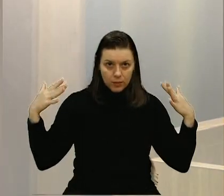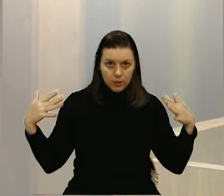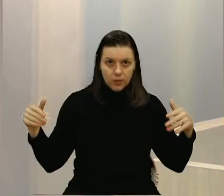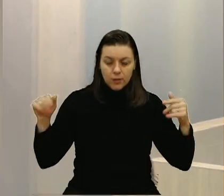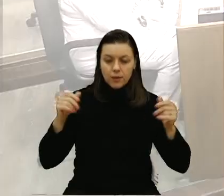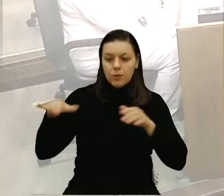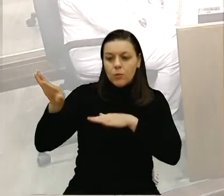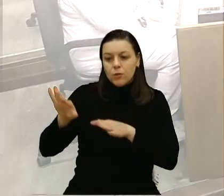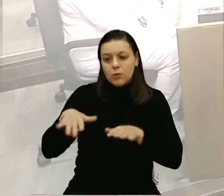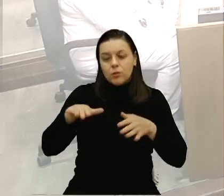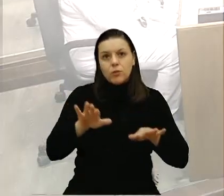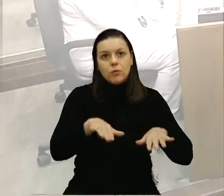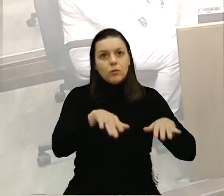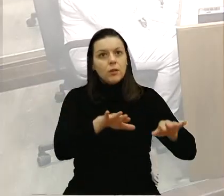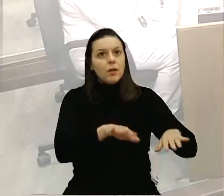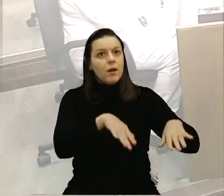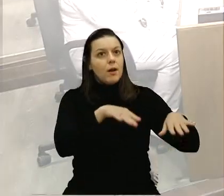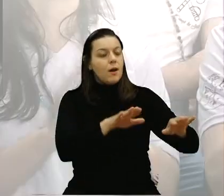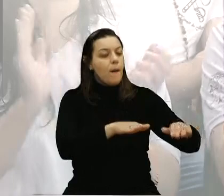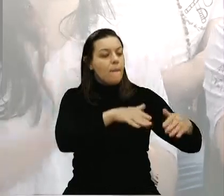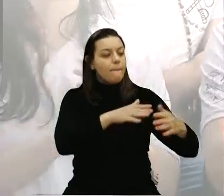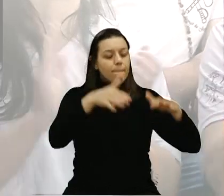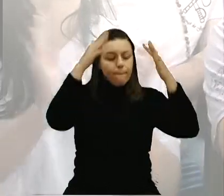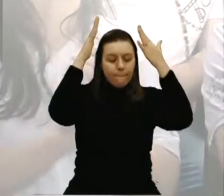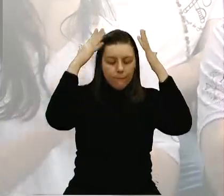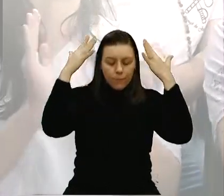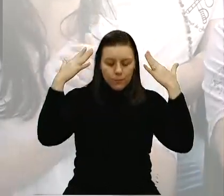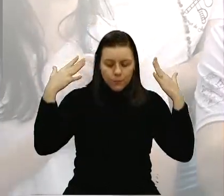Iemanjá, ó nossa mãe Iemanjá.